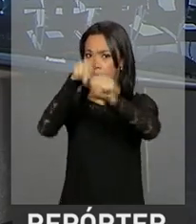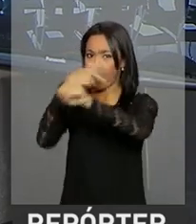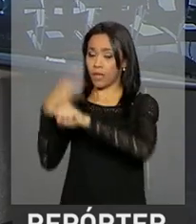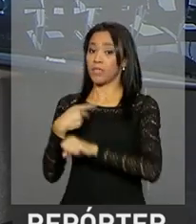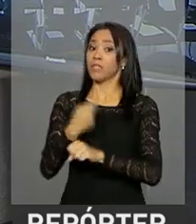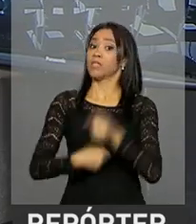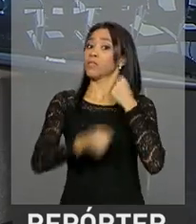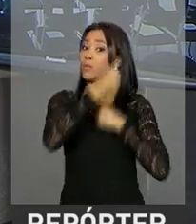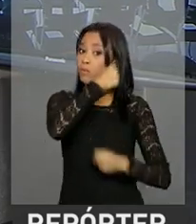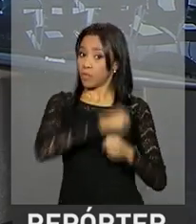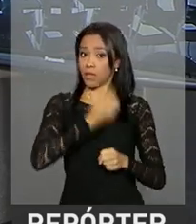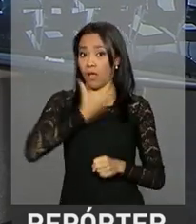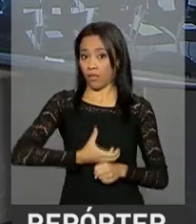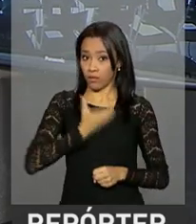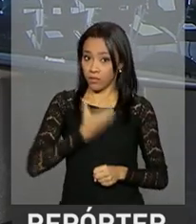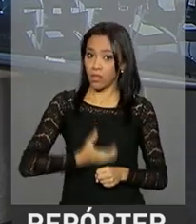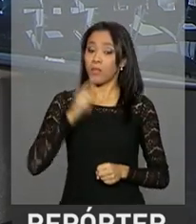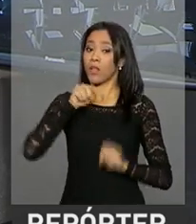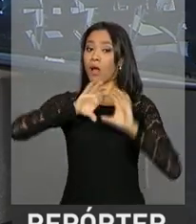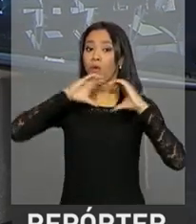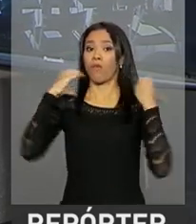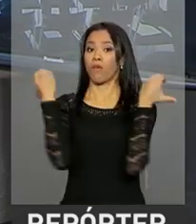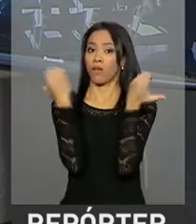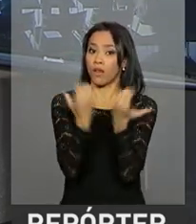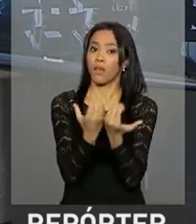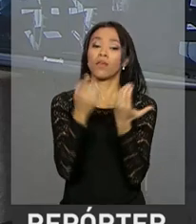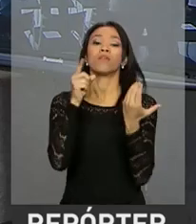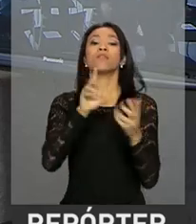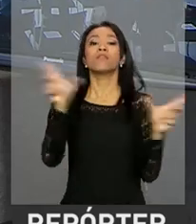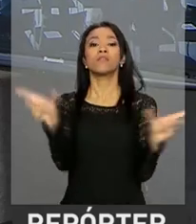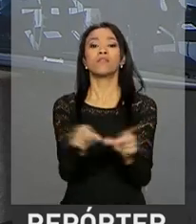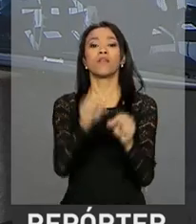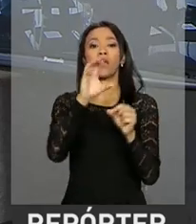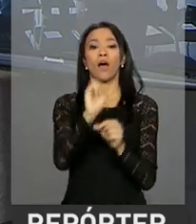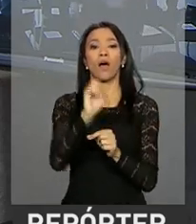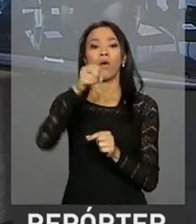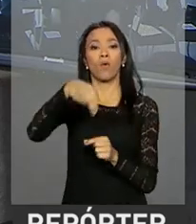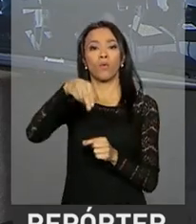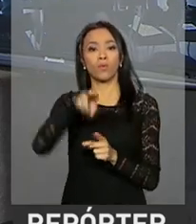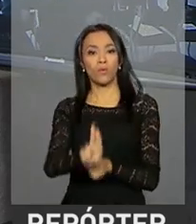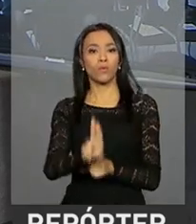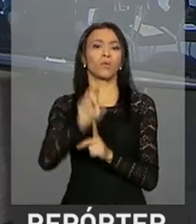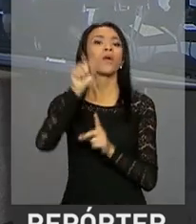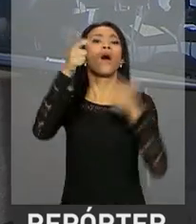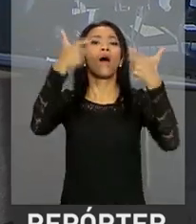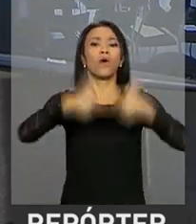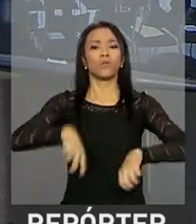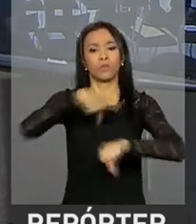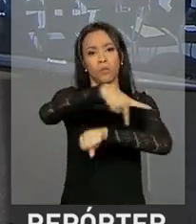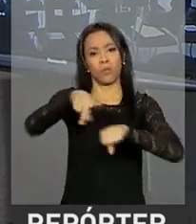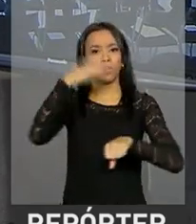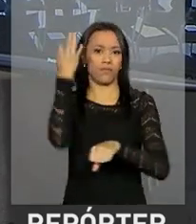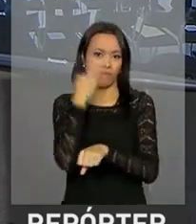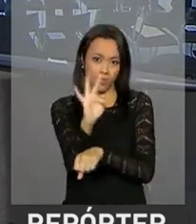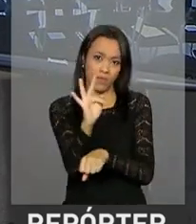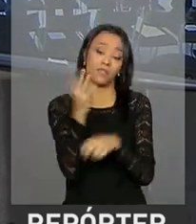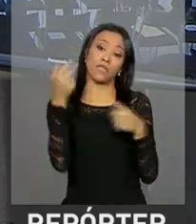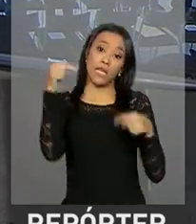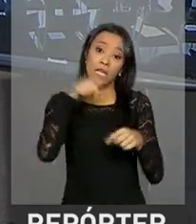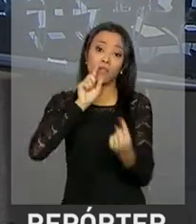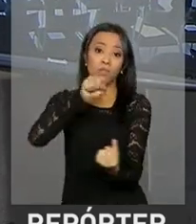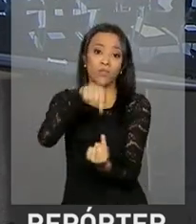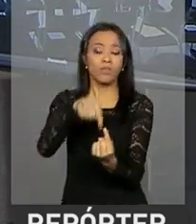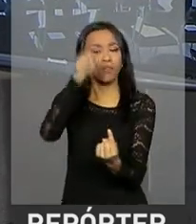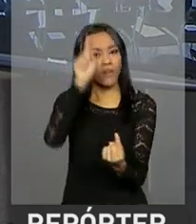ano passado, durante a Conferência das Nações Unidas sobre o Clima, que aconteceu em Paris, na França. Esse acordo tem o objetivo